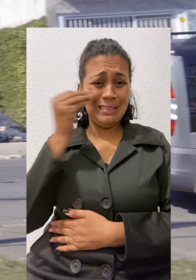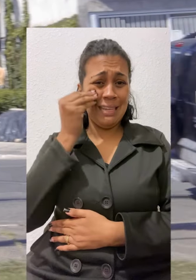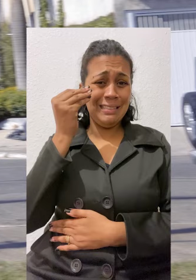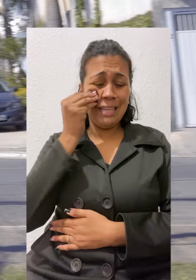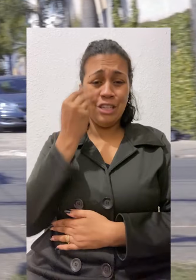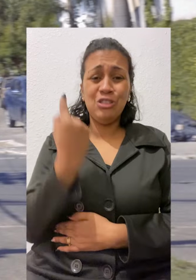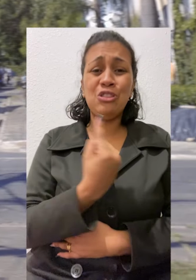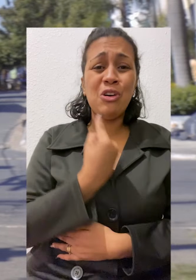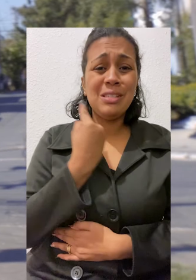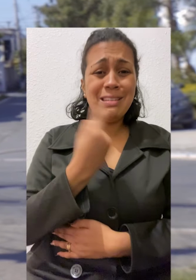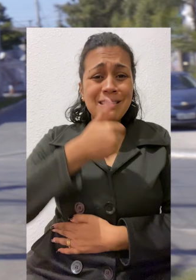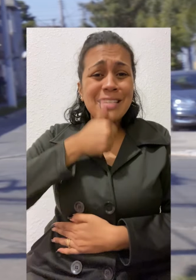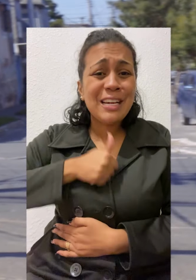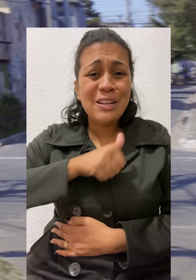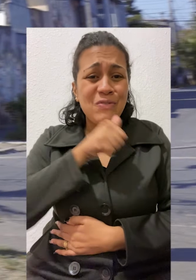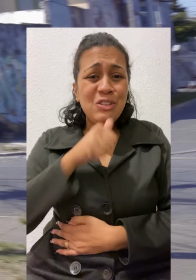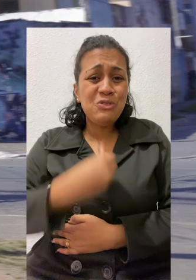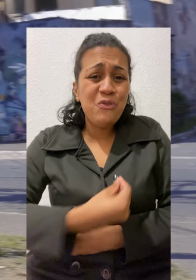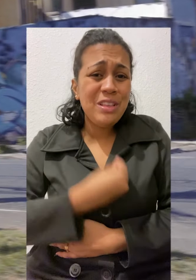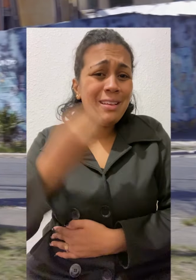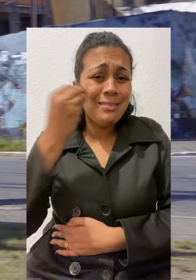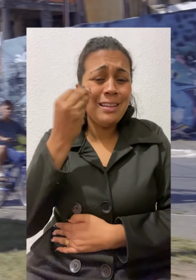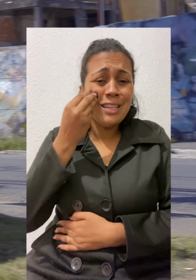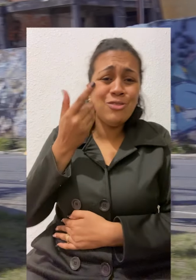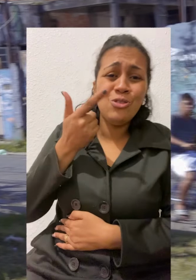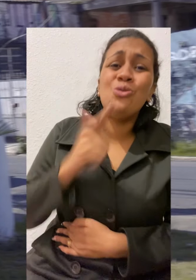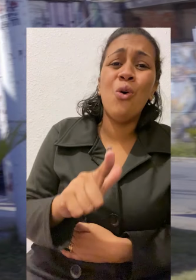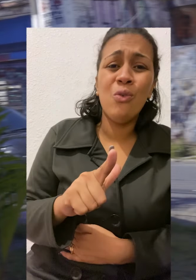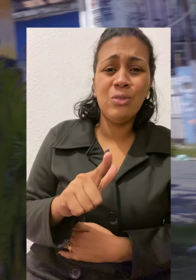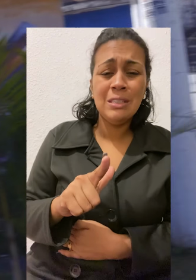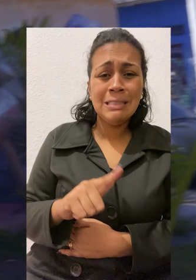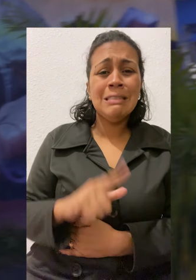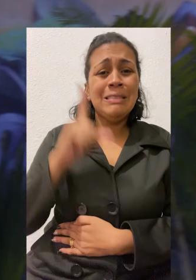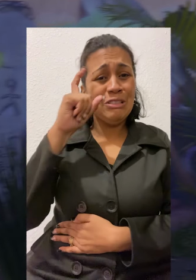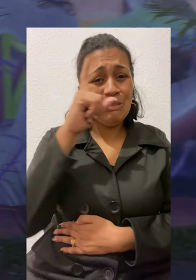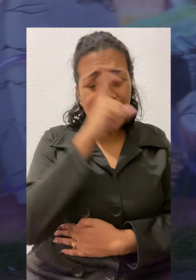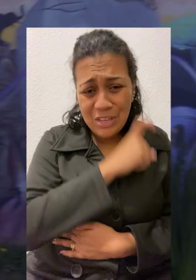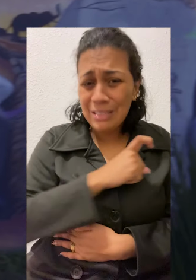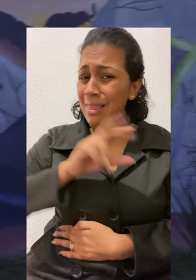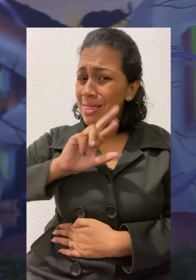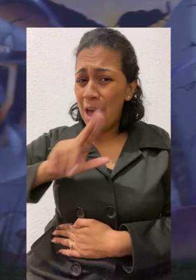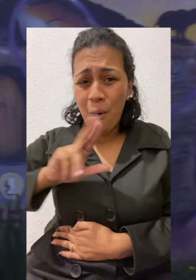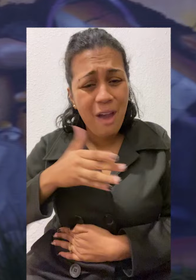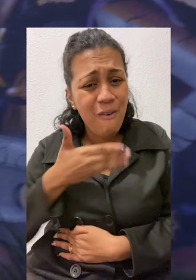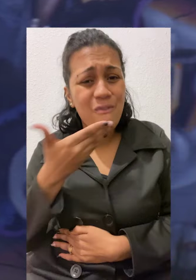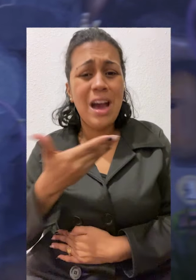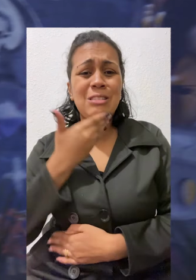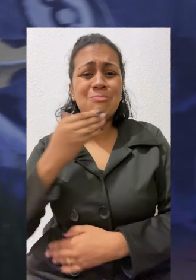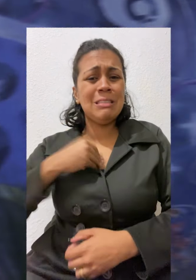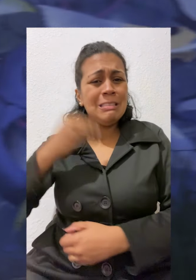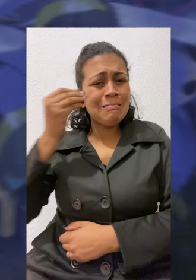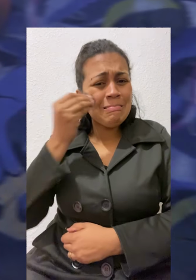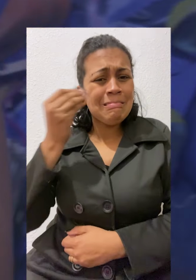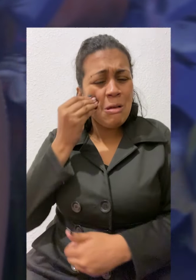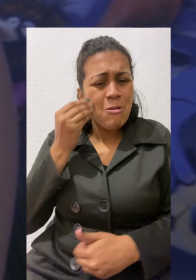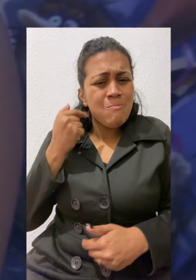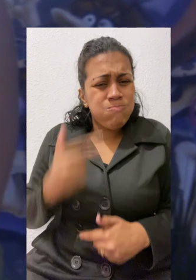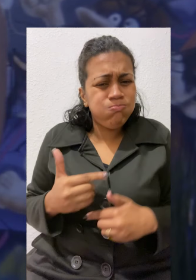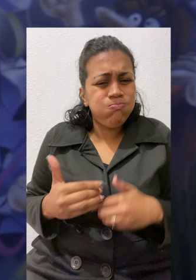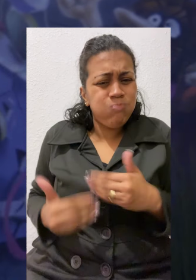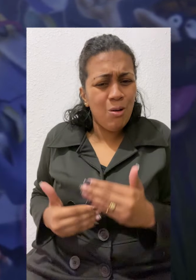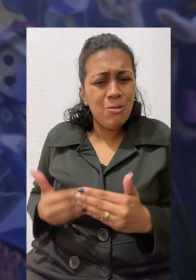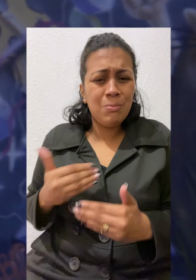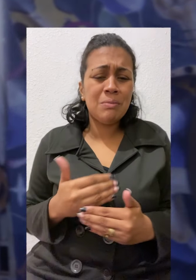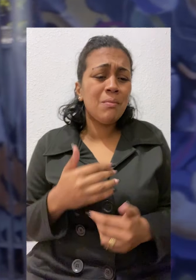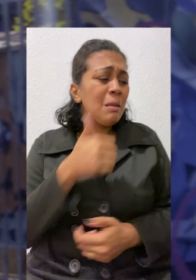Velei meu próprio cadáver no puerpério. Feito fênix, eu renasci das minhas cinzas no cemitério. Eu refiz todas as